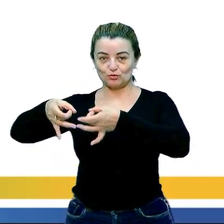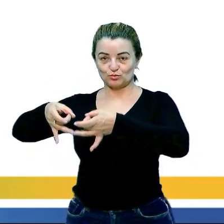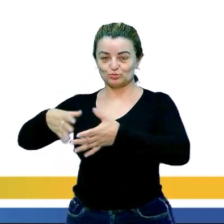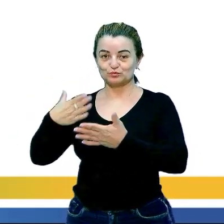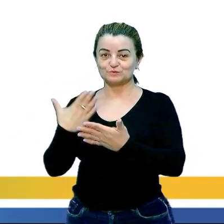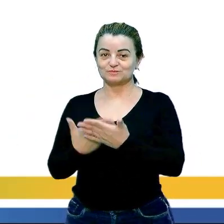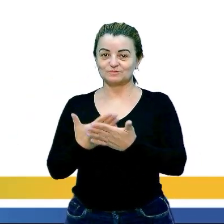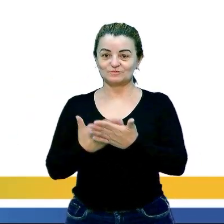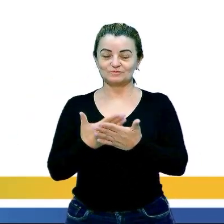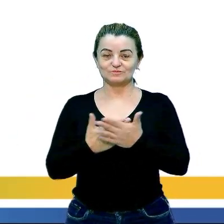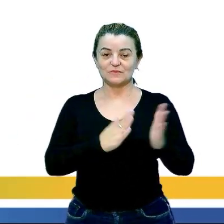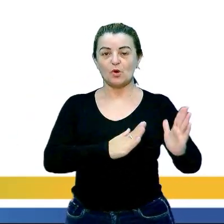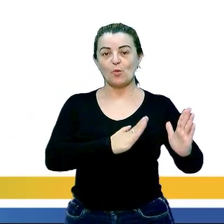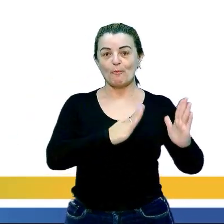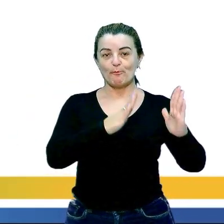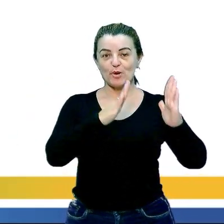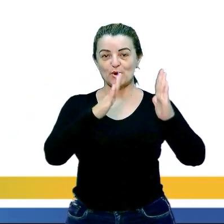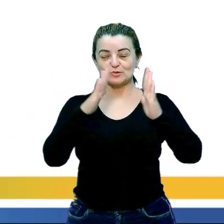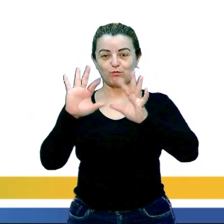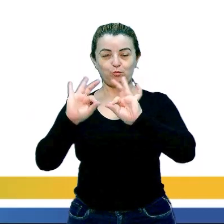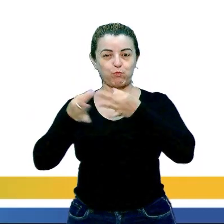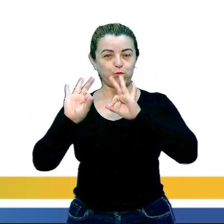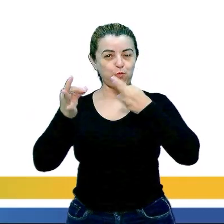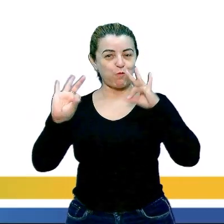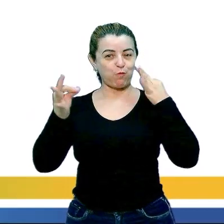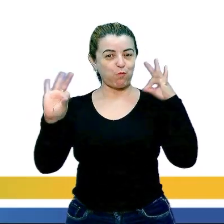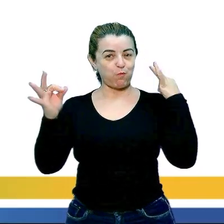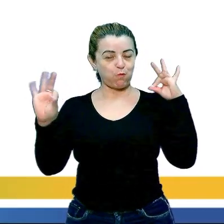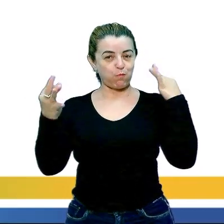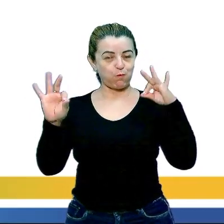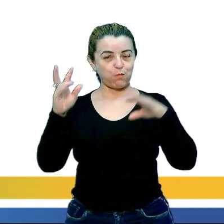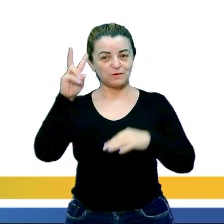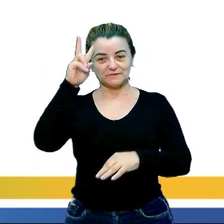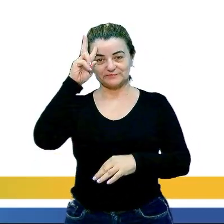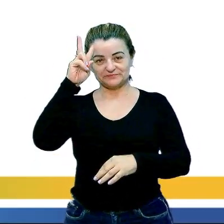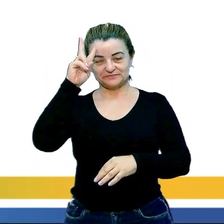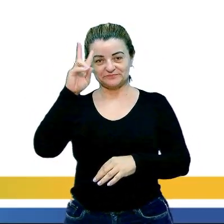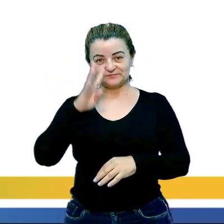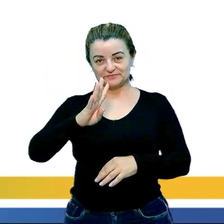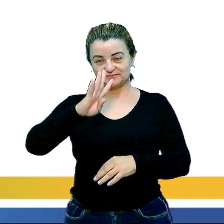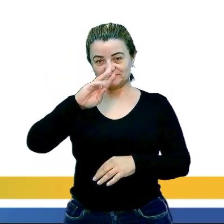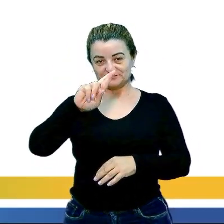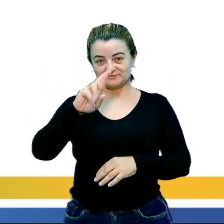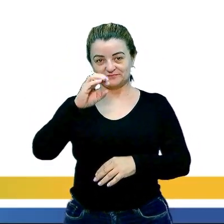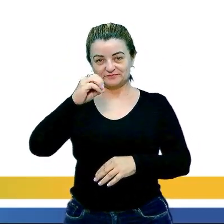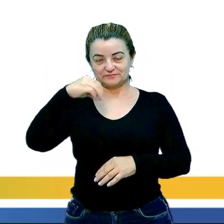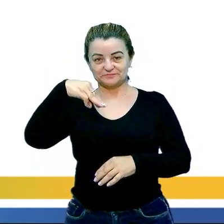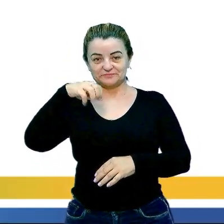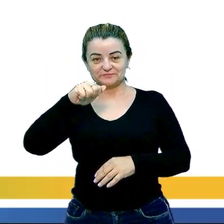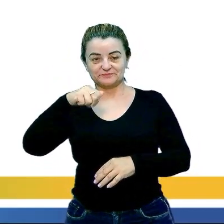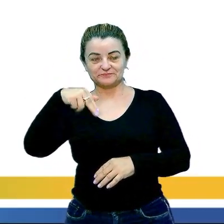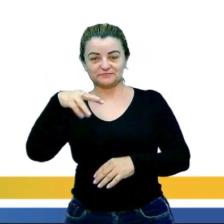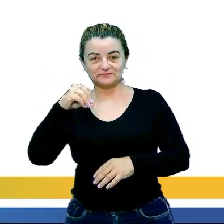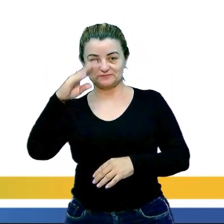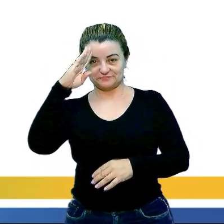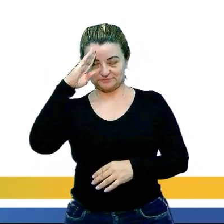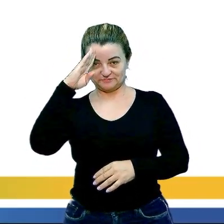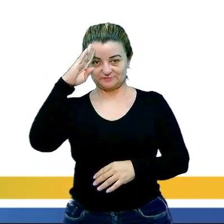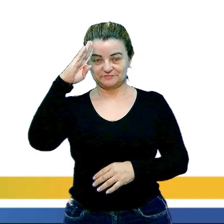vamos dedicar a um dos períodos mais extensos da história romana, que é o Império. Nós vamos falar sobre os